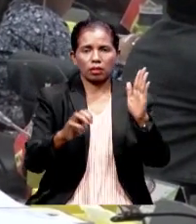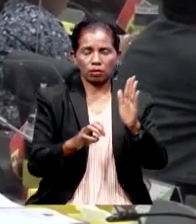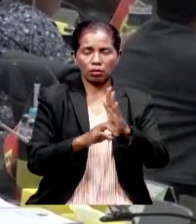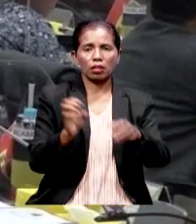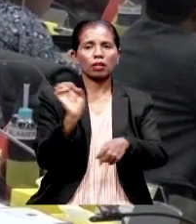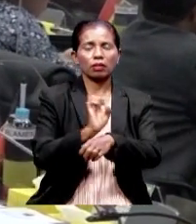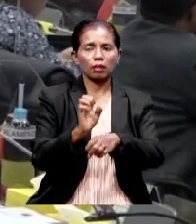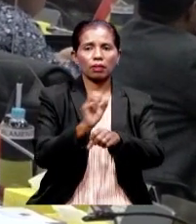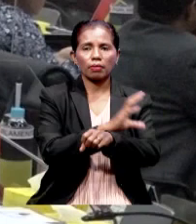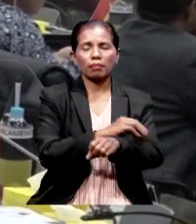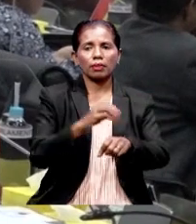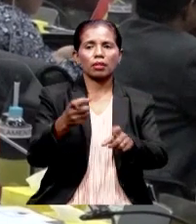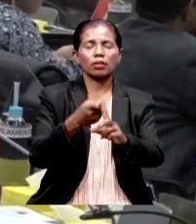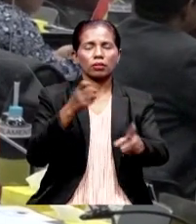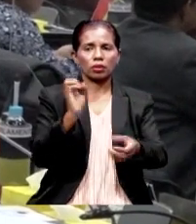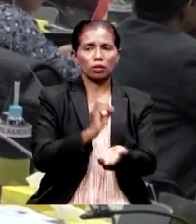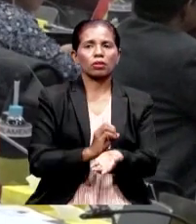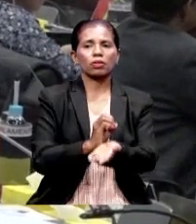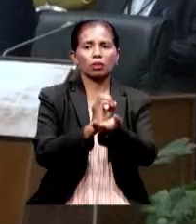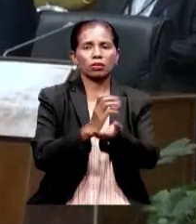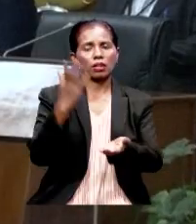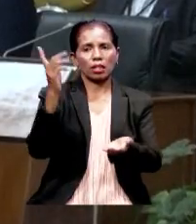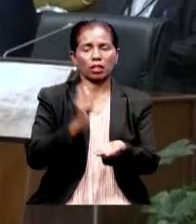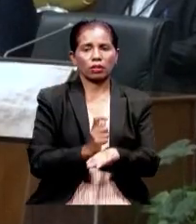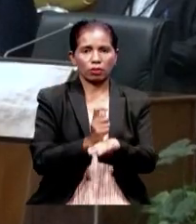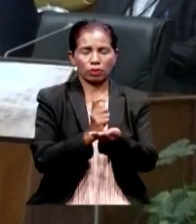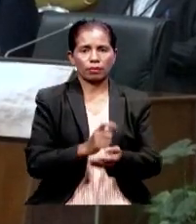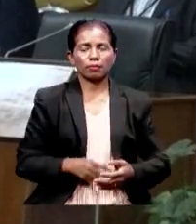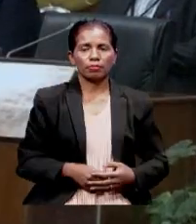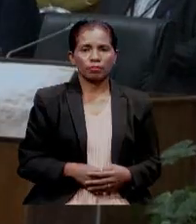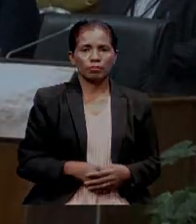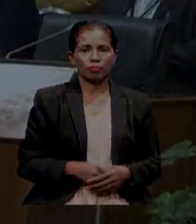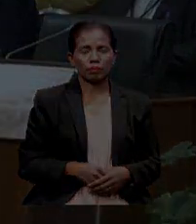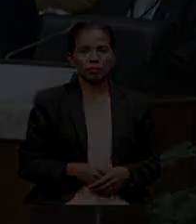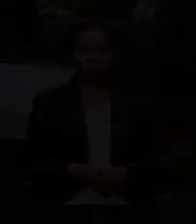nebe macbele goza usi o ecusi ambeno no iha atauro. Joanico Vicente, Jaime dos Santos, GMN.